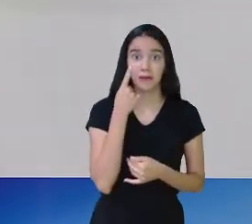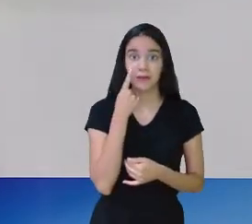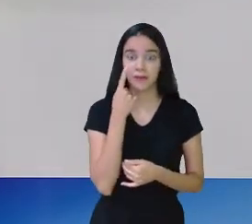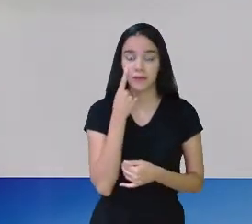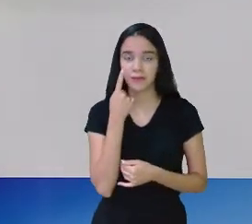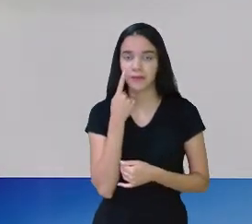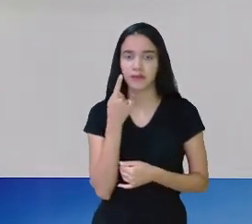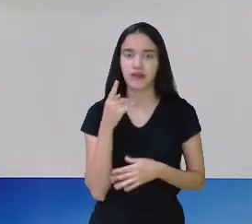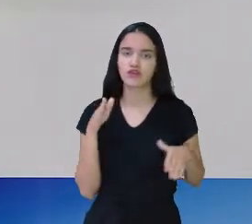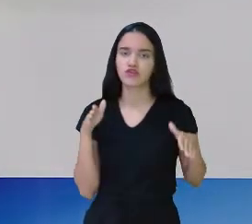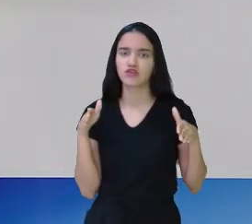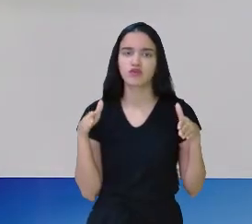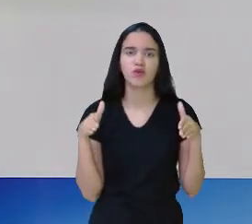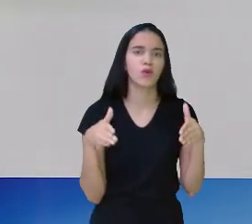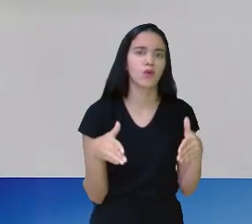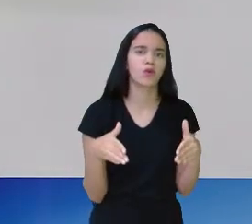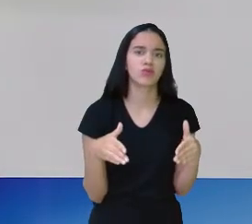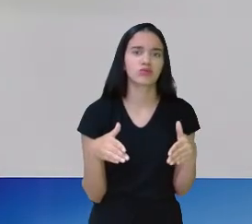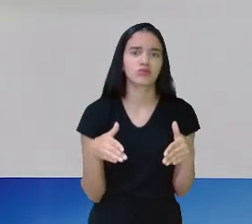consegue dar um foco aqui na mesa.